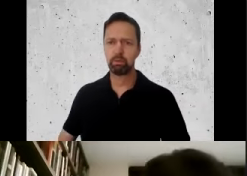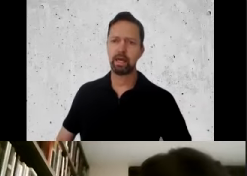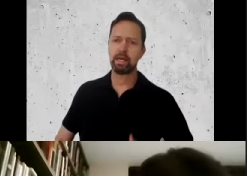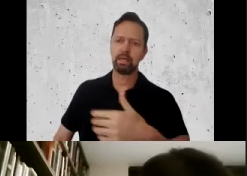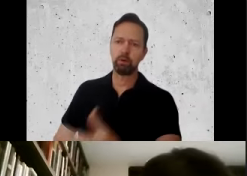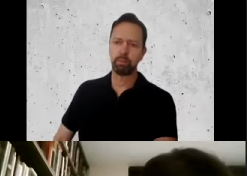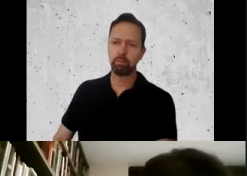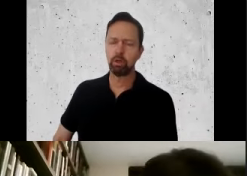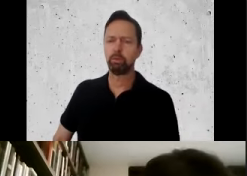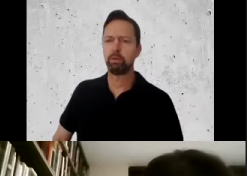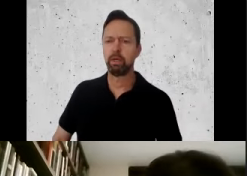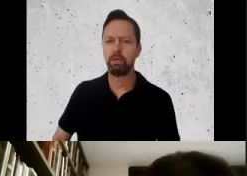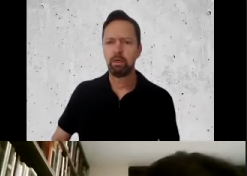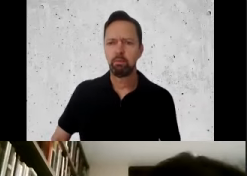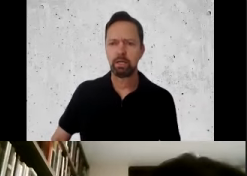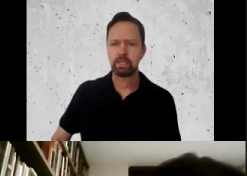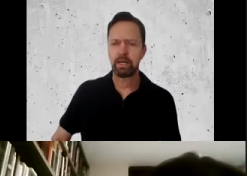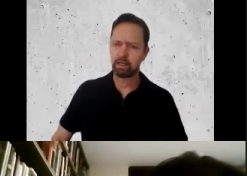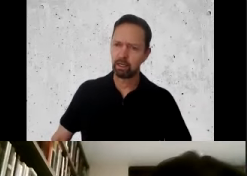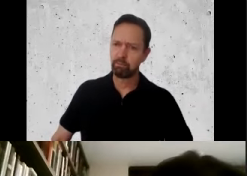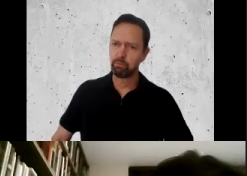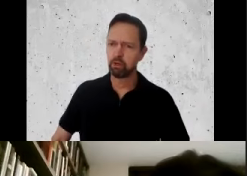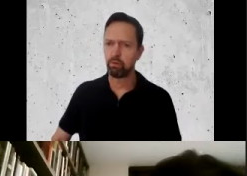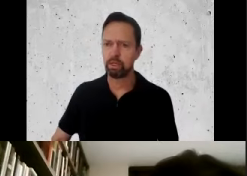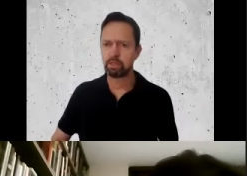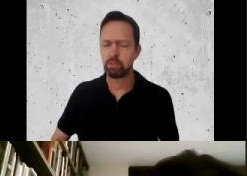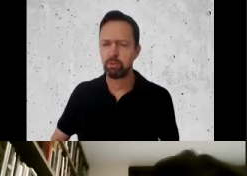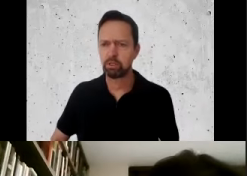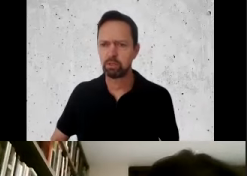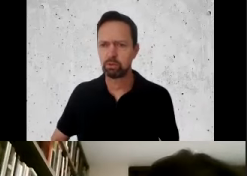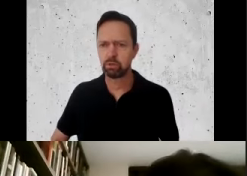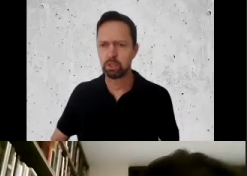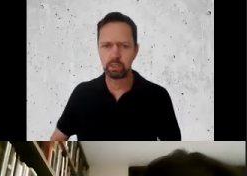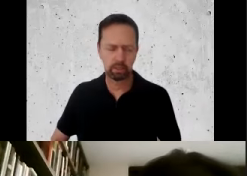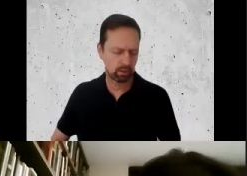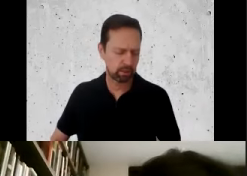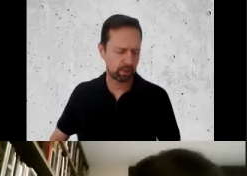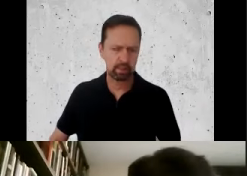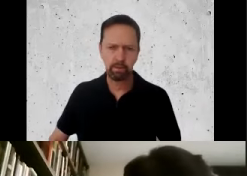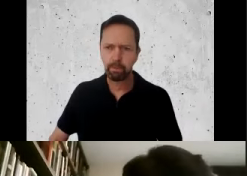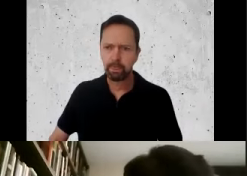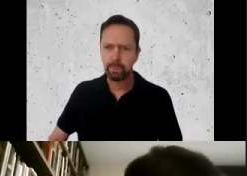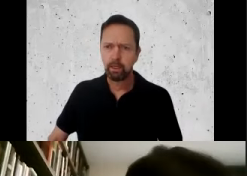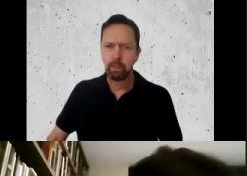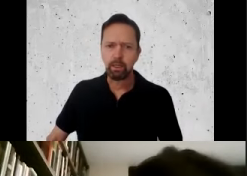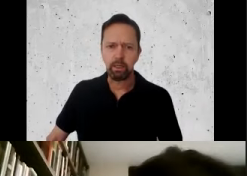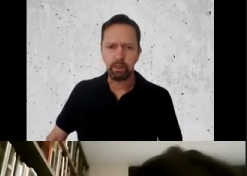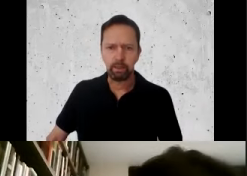Williamson, que daí ele ganhou um prêmio Nobel também por essa área, ele morreu recentemente, acho que uns 2, 3 anos atrás.